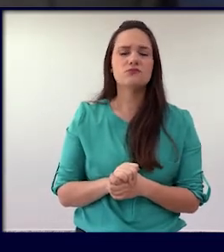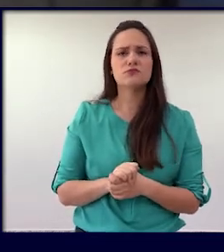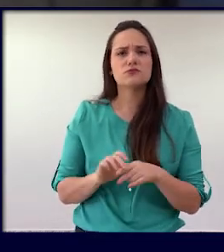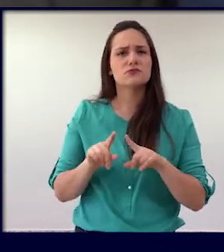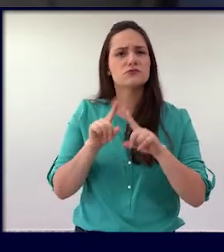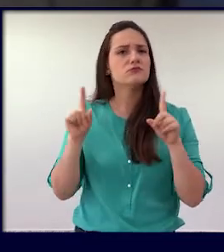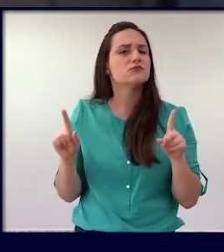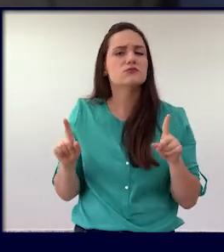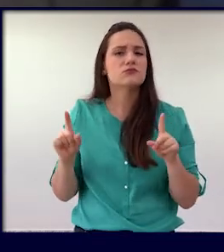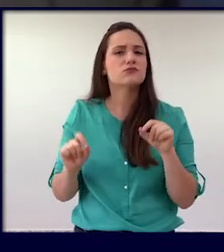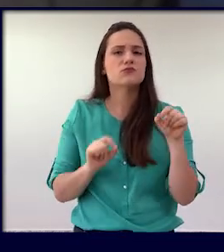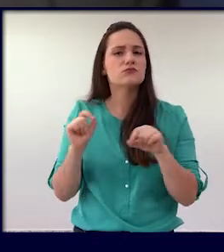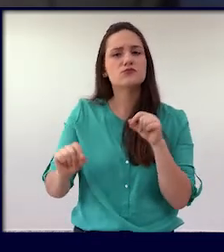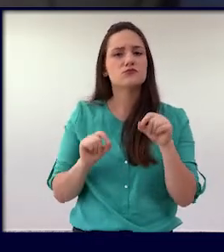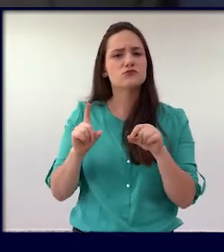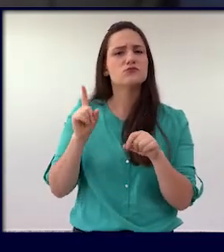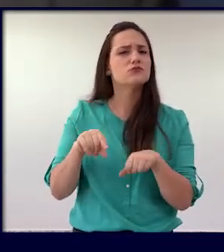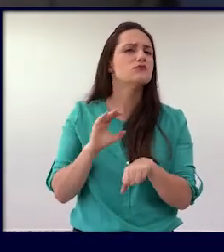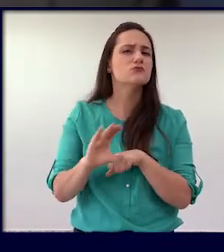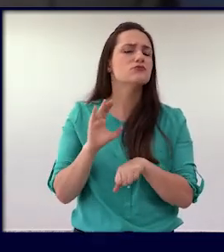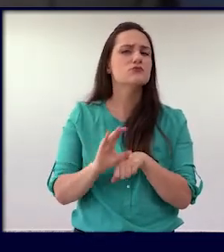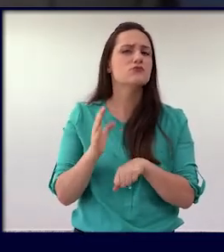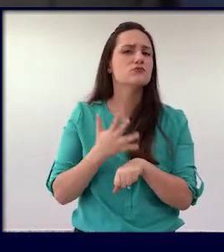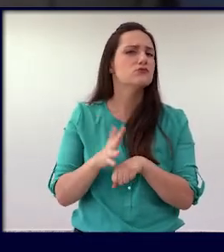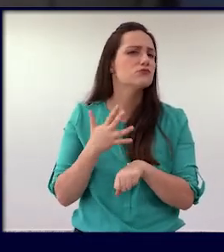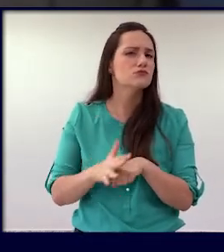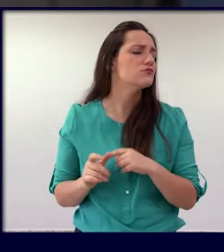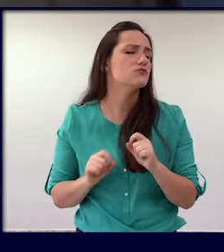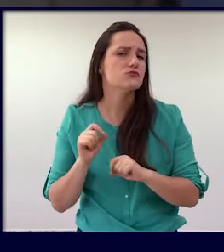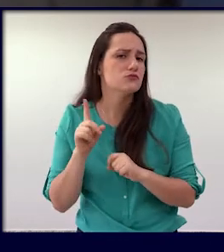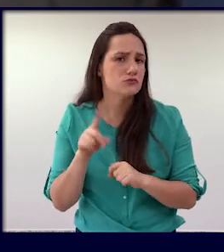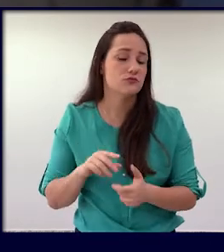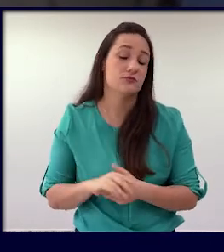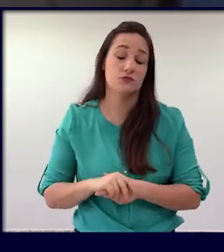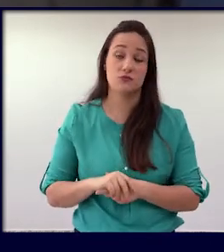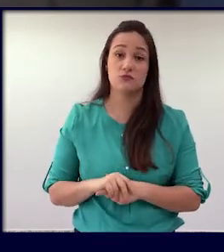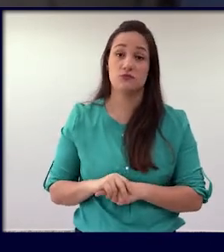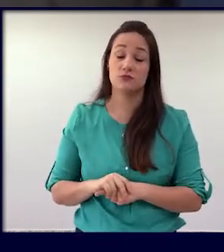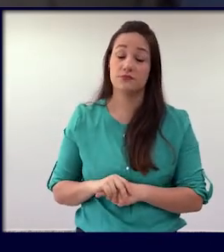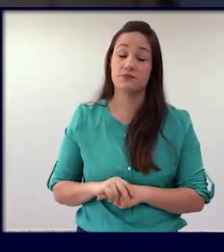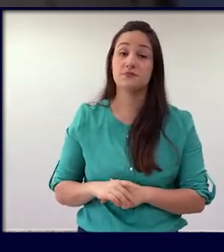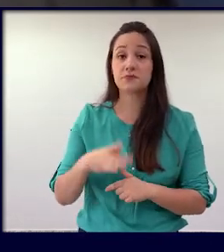no que concerne, né? O que são essas capacitações?